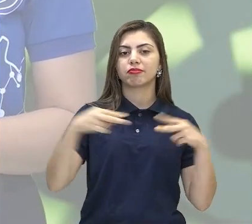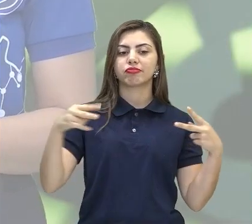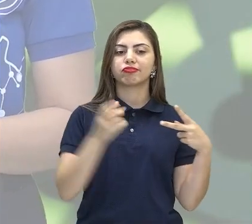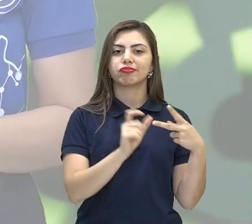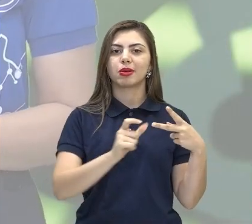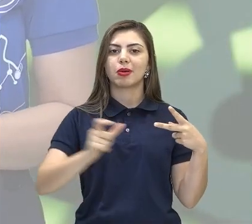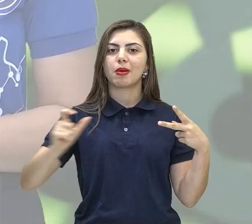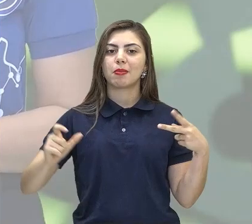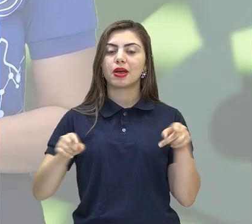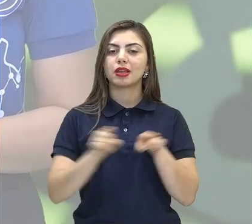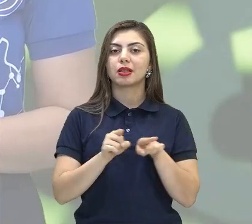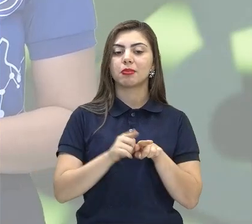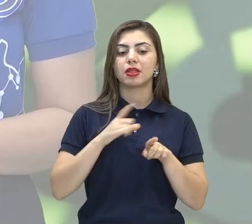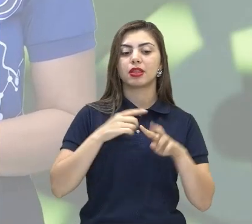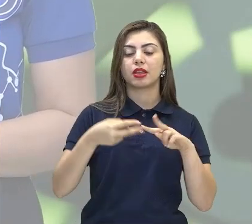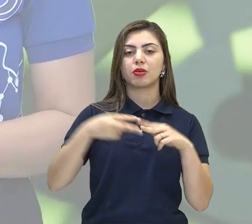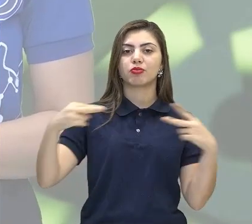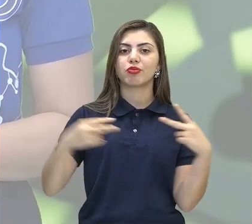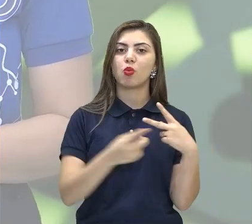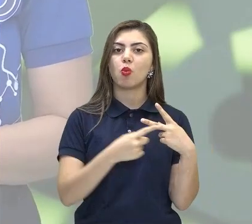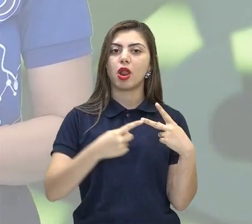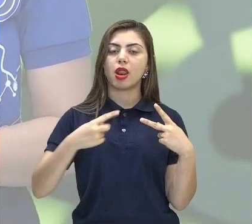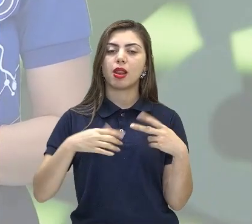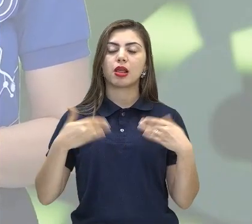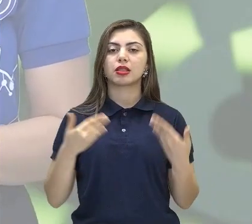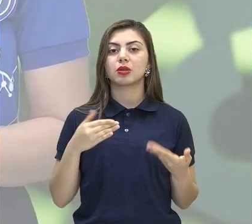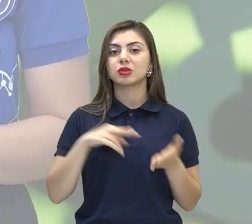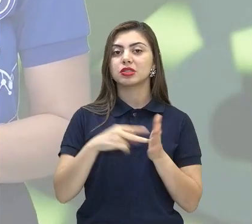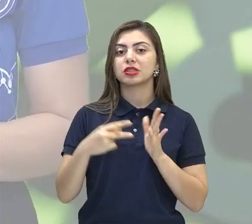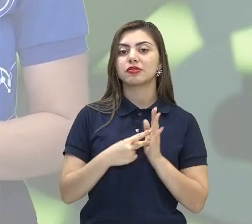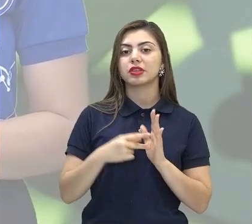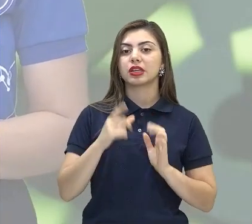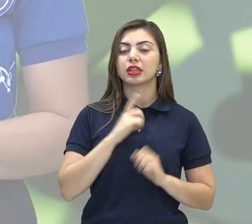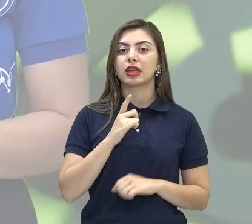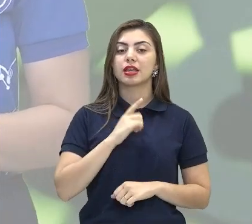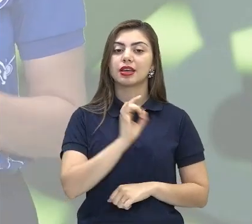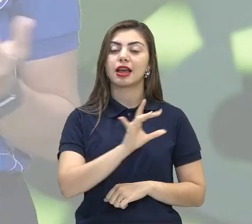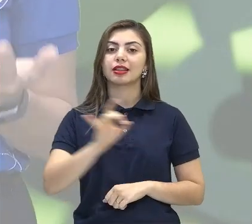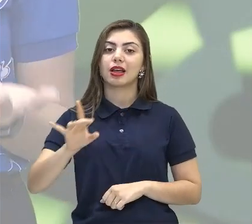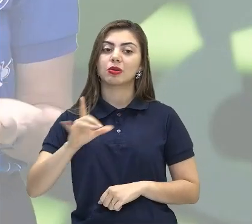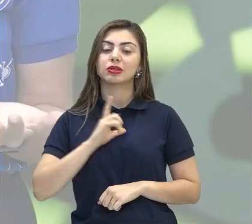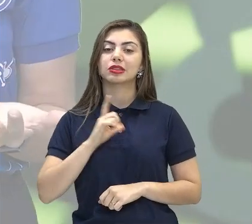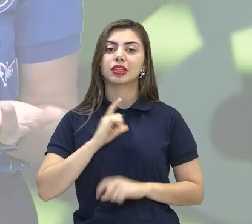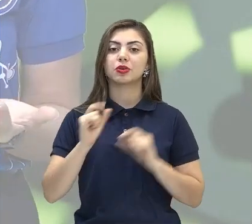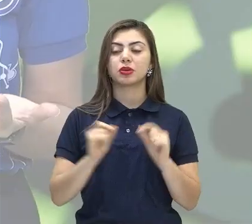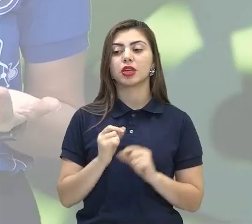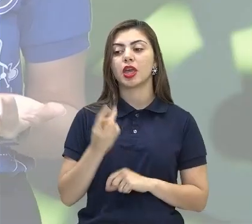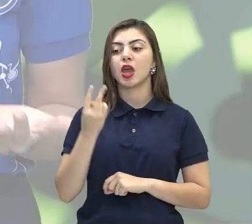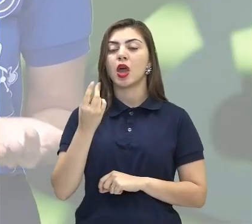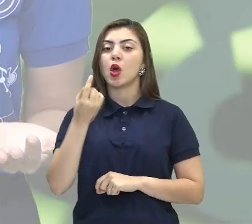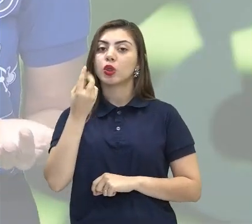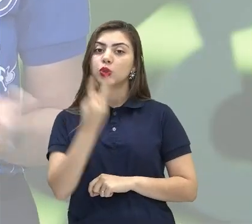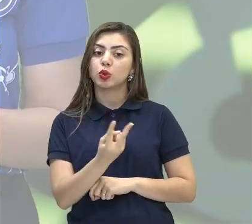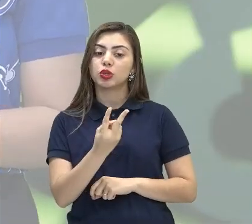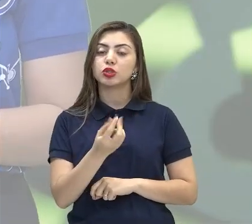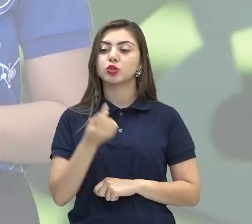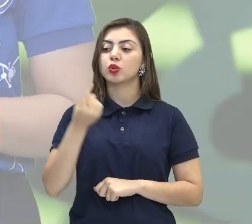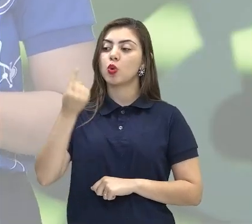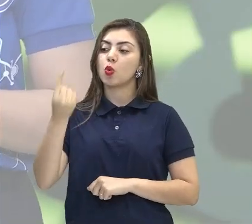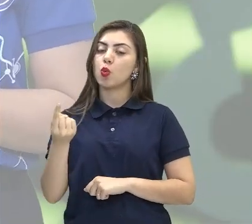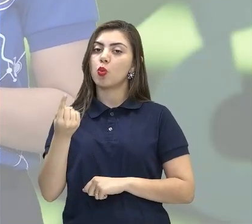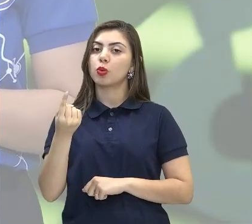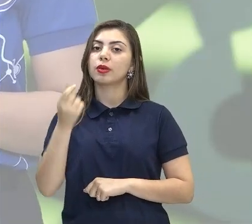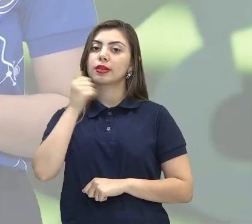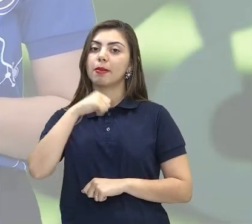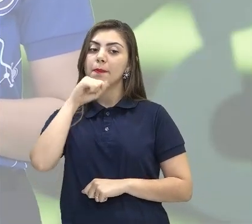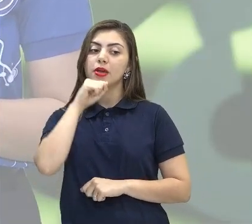chamamos de alelo. Isso significa que cada organismo herda 2 alelos, um proveniente da mãe e o outro proveniente do